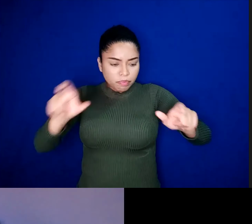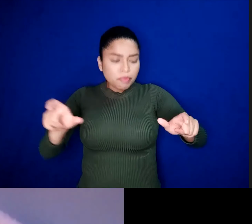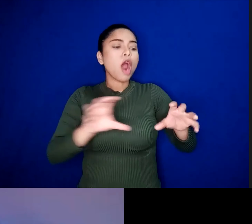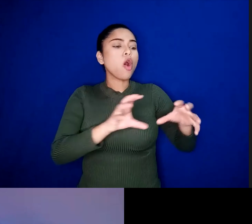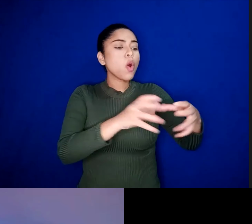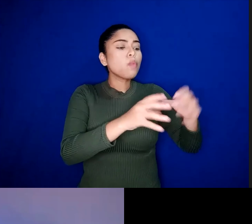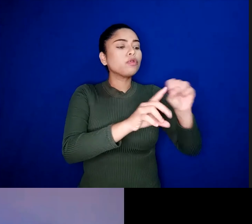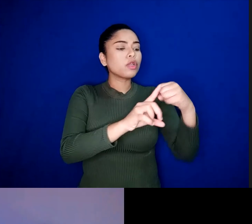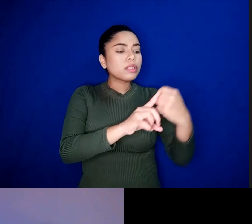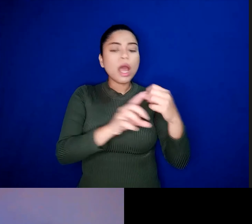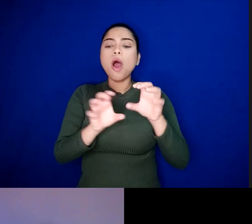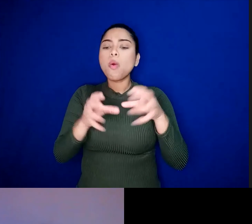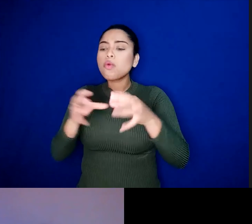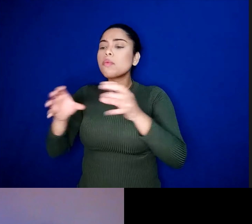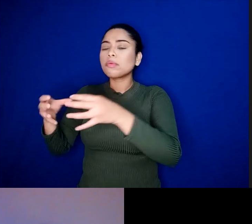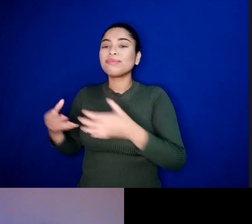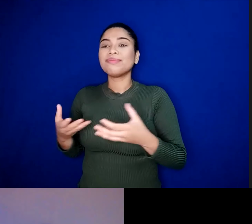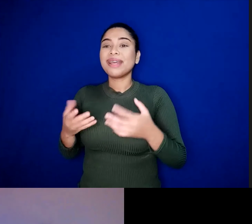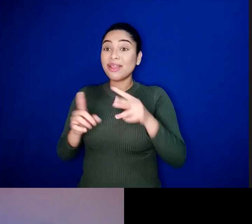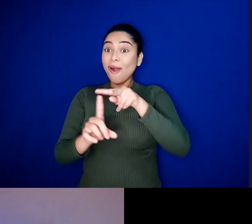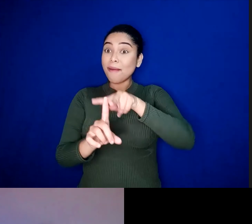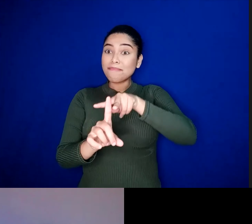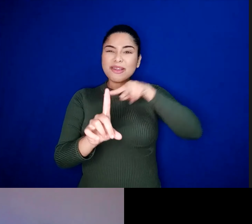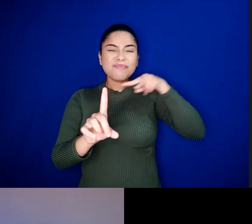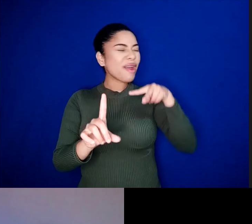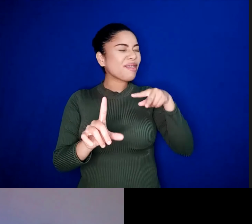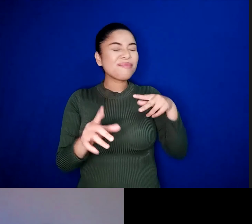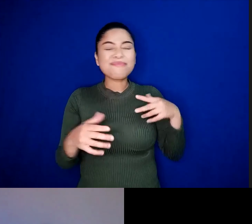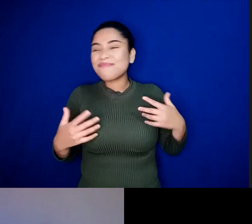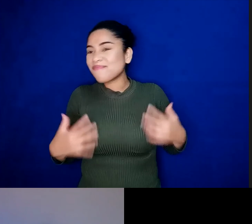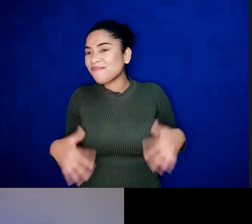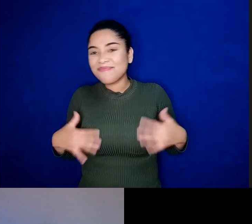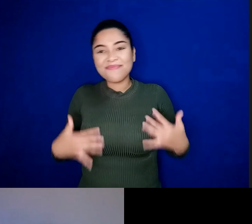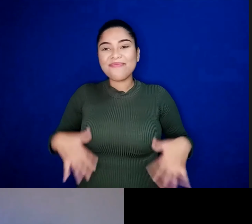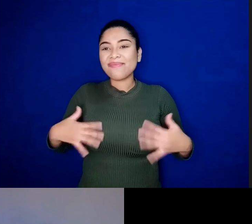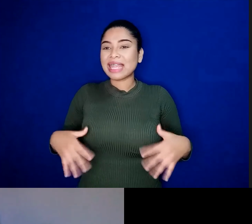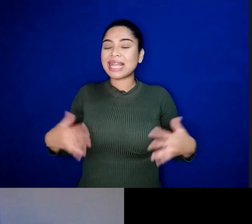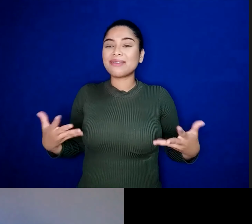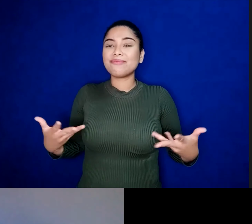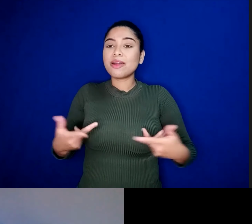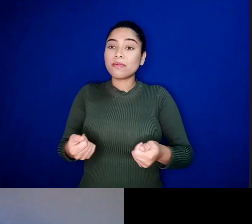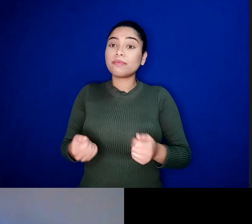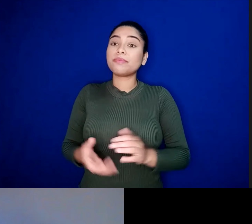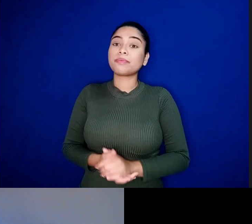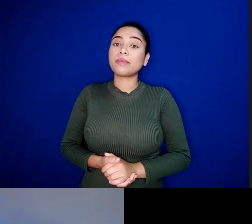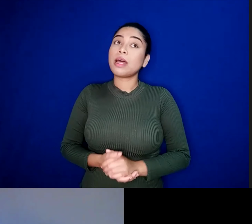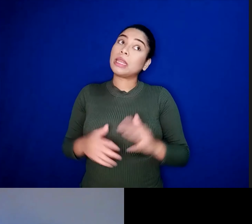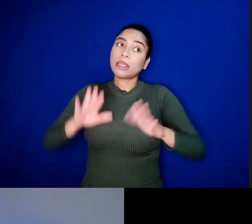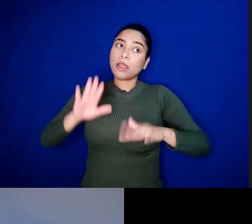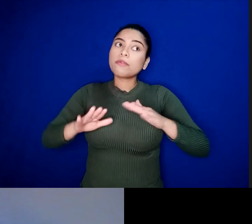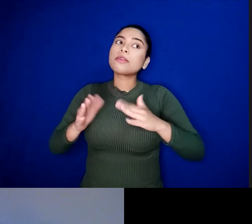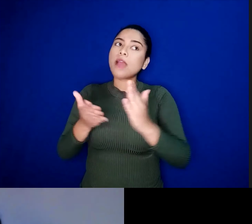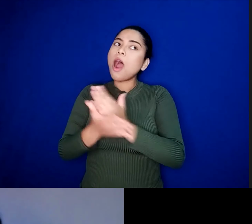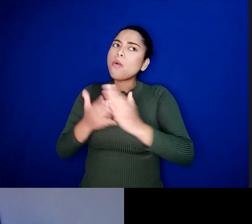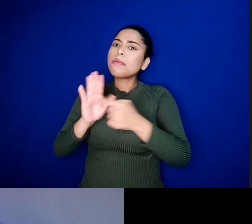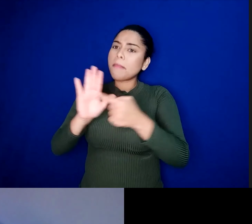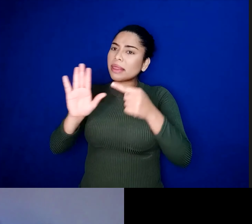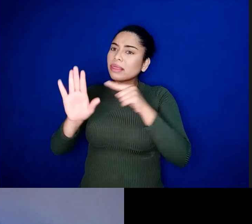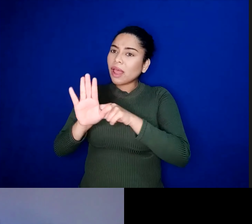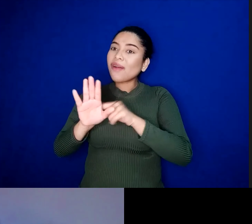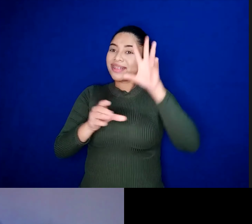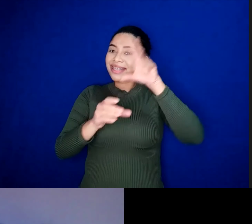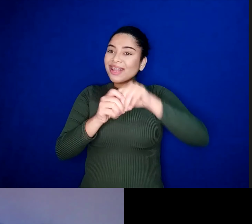trouxe foi uma grande de uma perspectiva de wec assim onde a gente atua talvez em algumas metáforas e alguns sentidos a lei